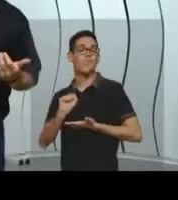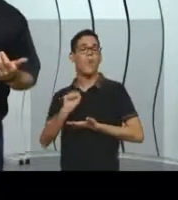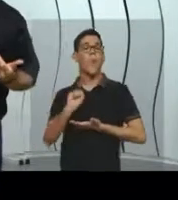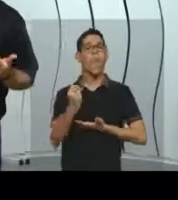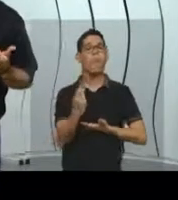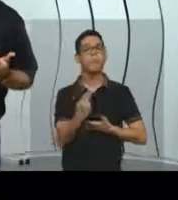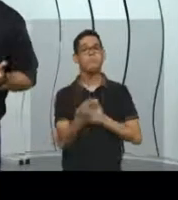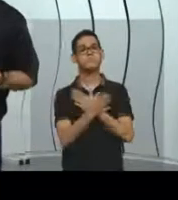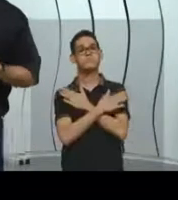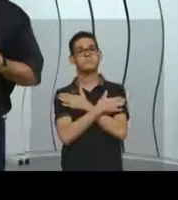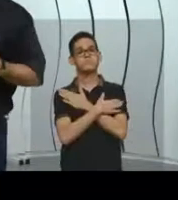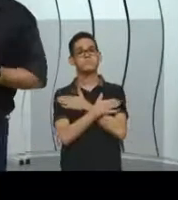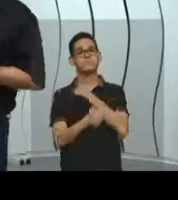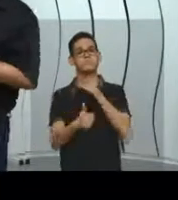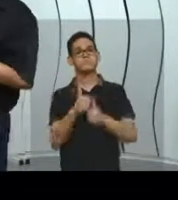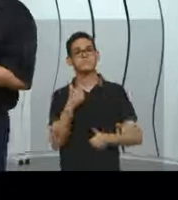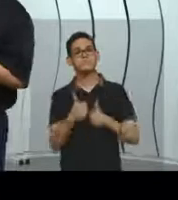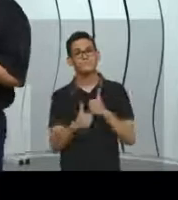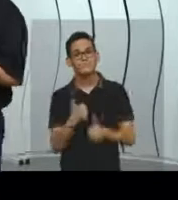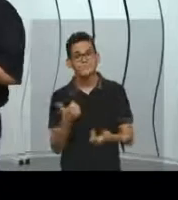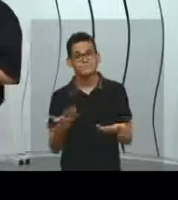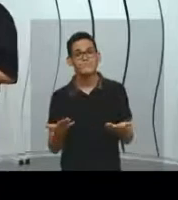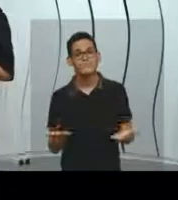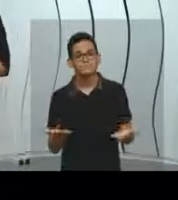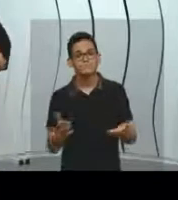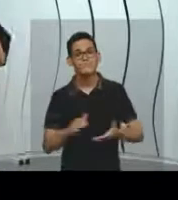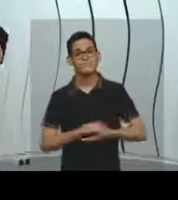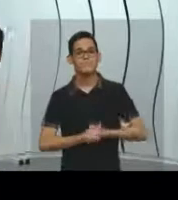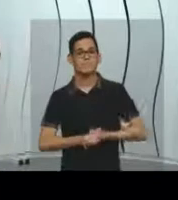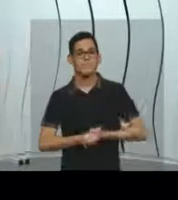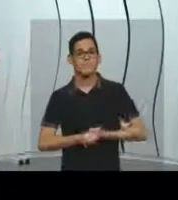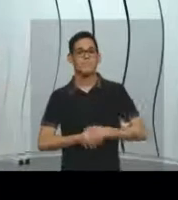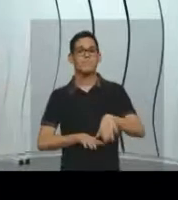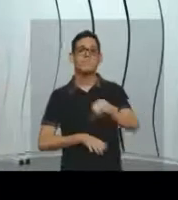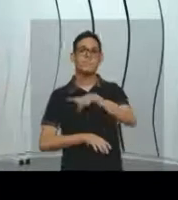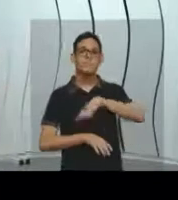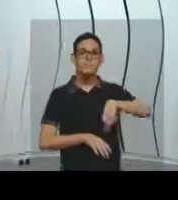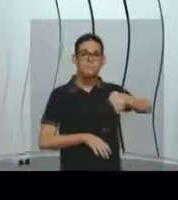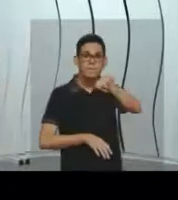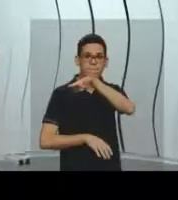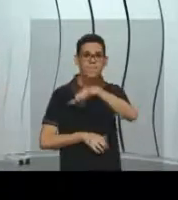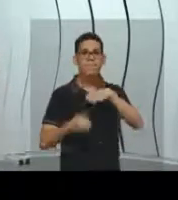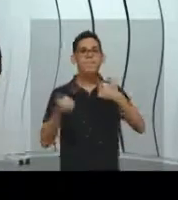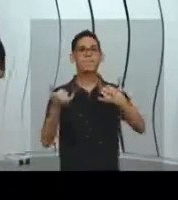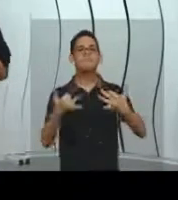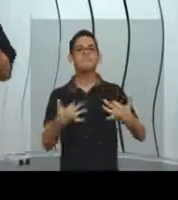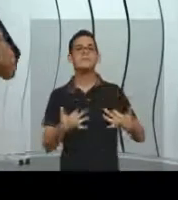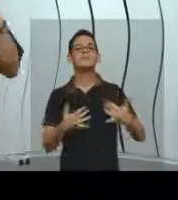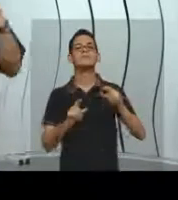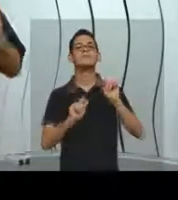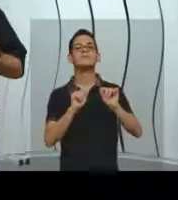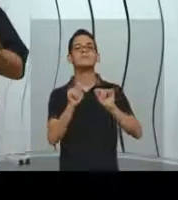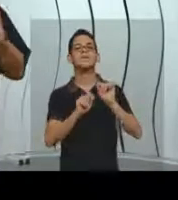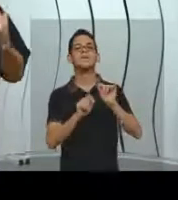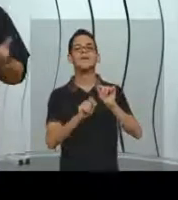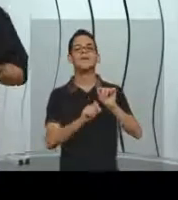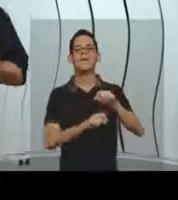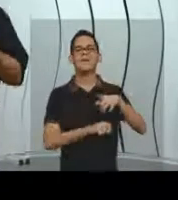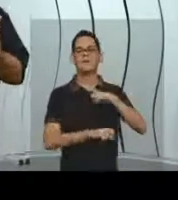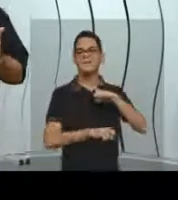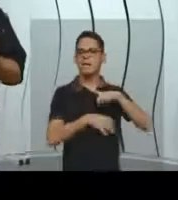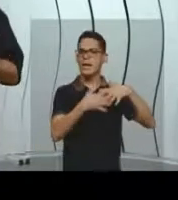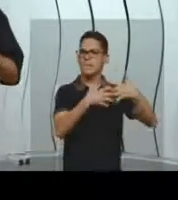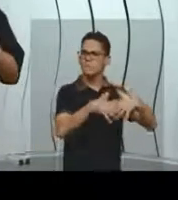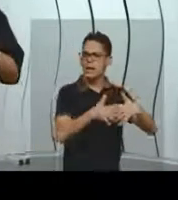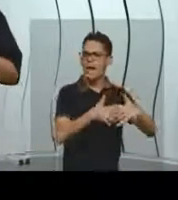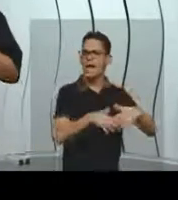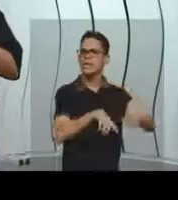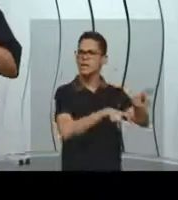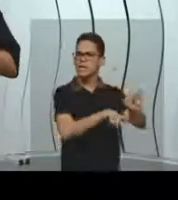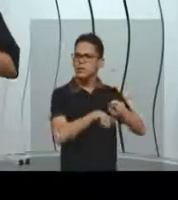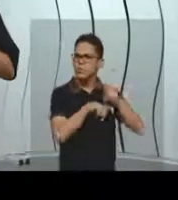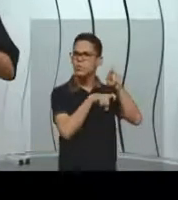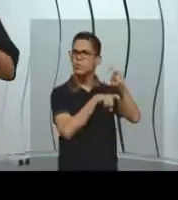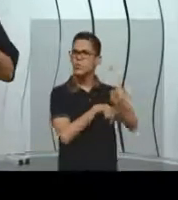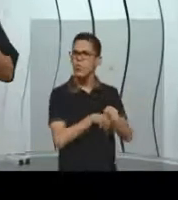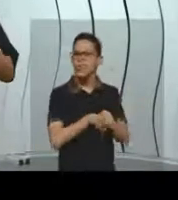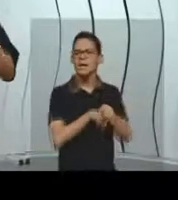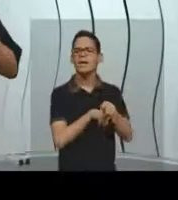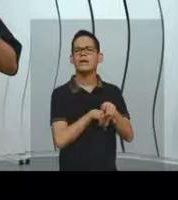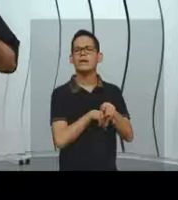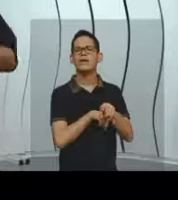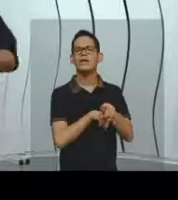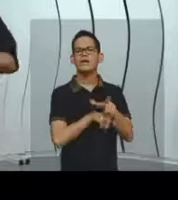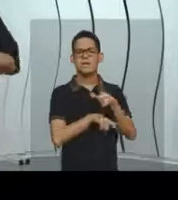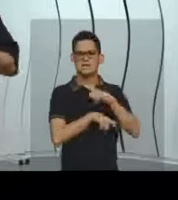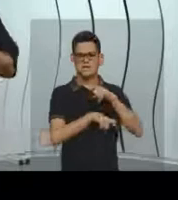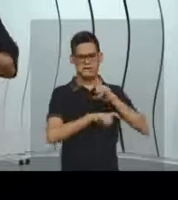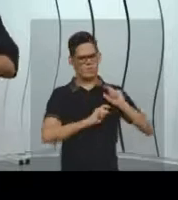desempregado, tá? Então, por isso que a gente fala que a modernização da agricultura, ainda que tenha gerado para